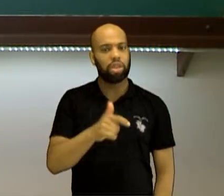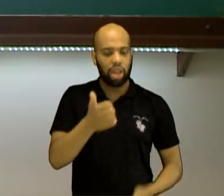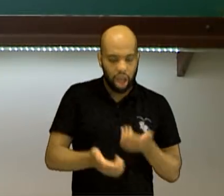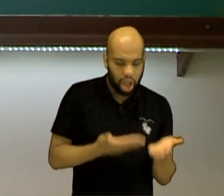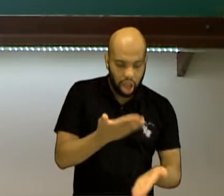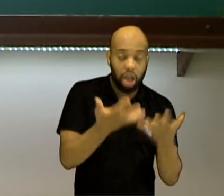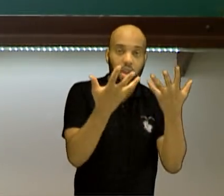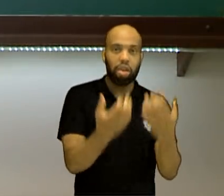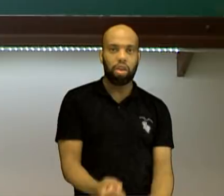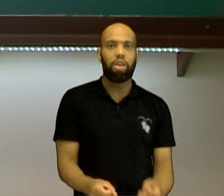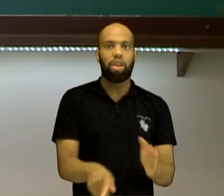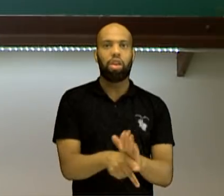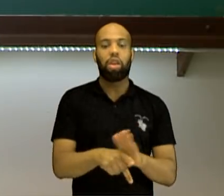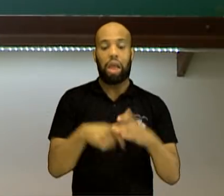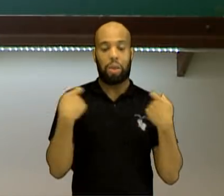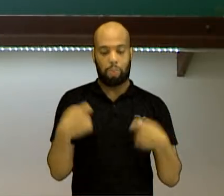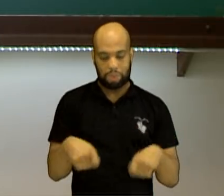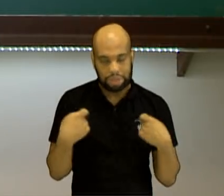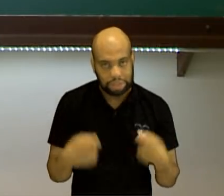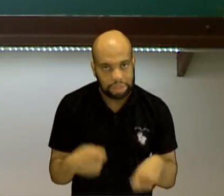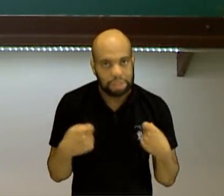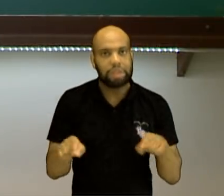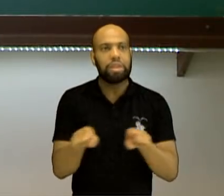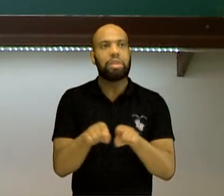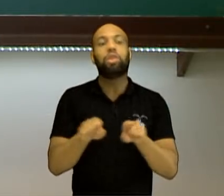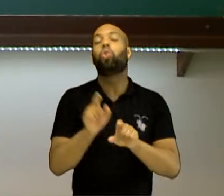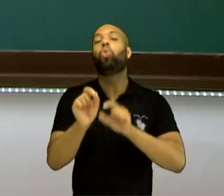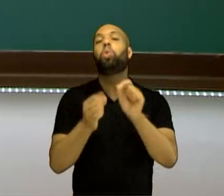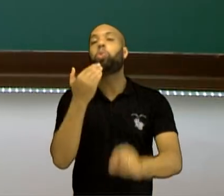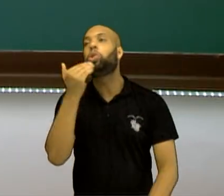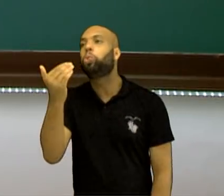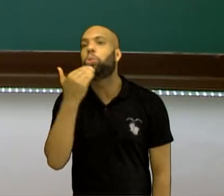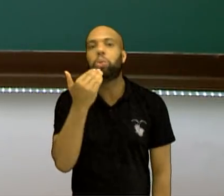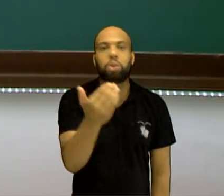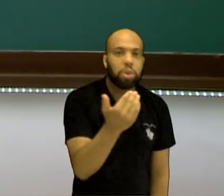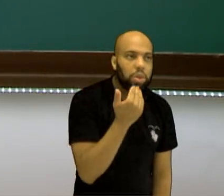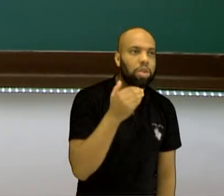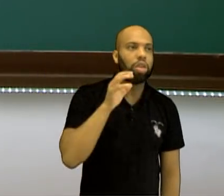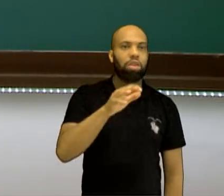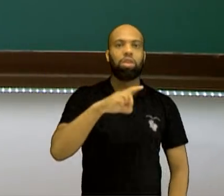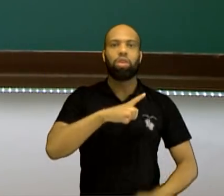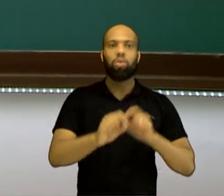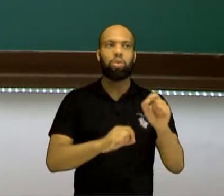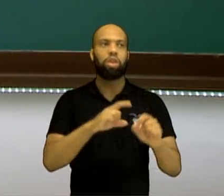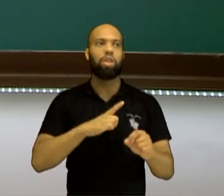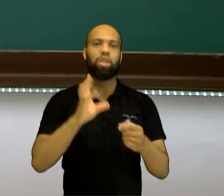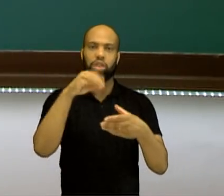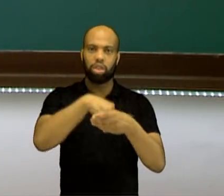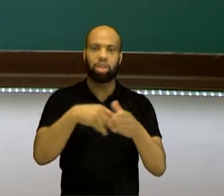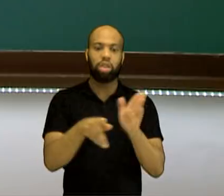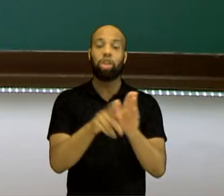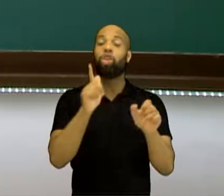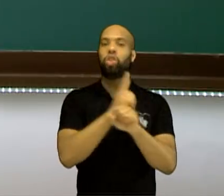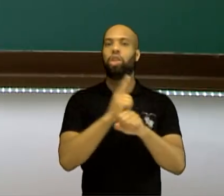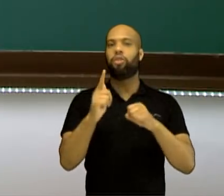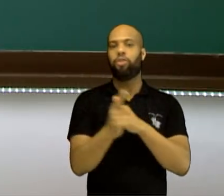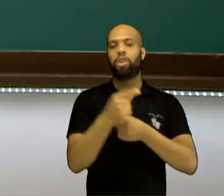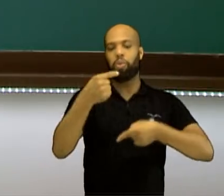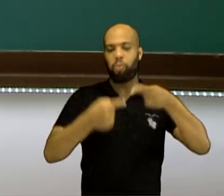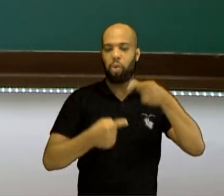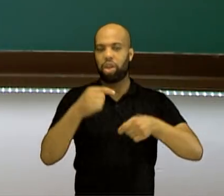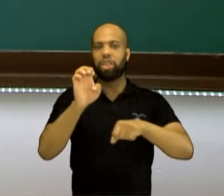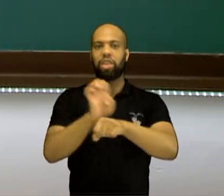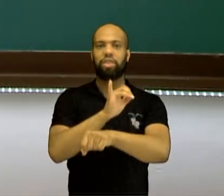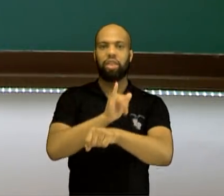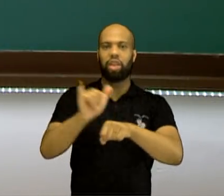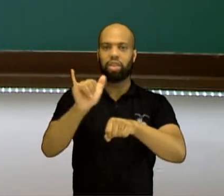as suas necessidades, as suas reivindicações. Tudo isso fazendo parte da geopolítica, das estratégias que o